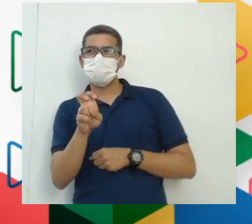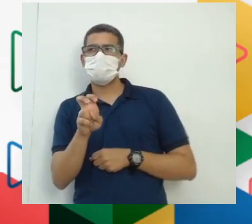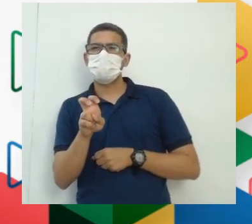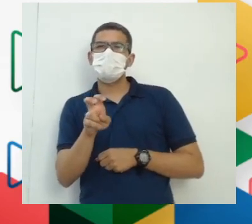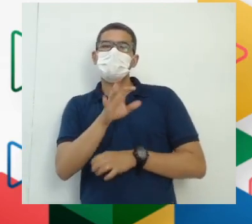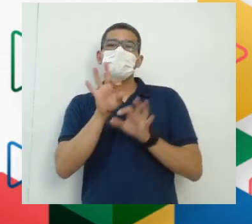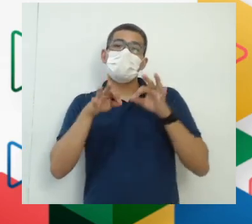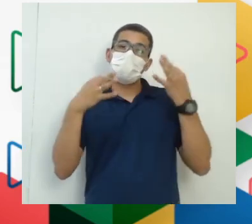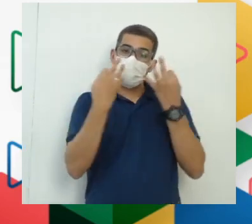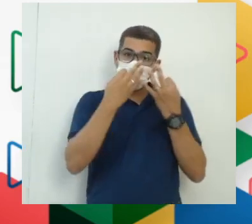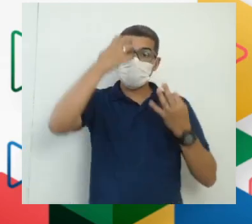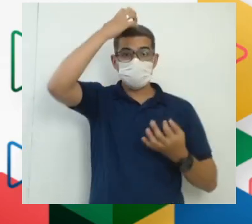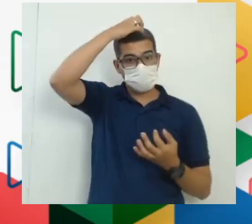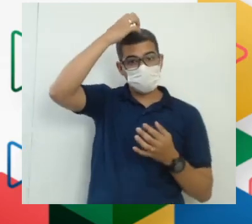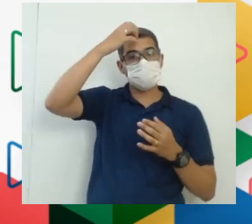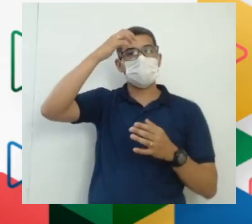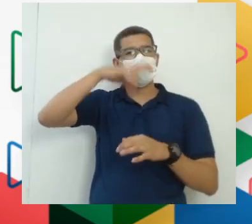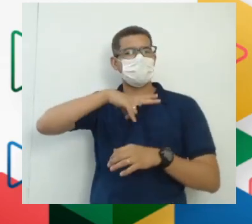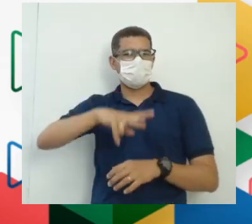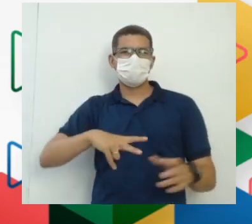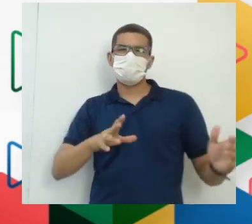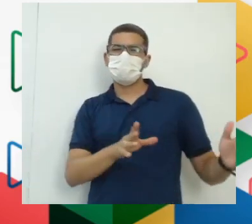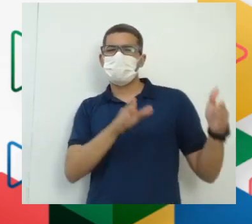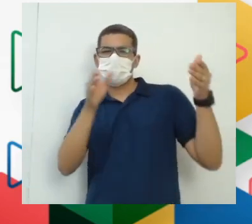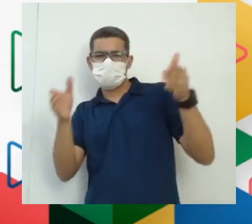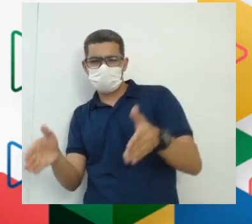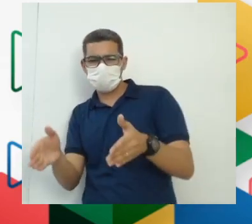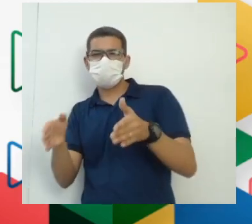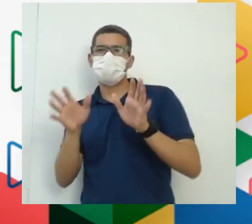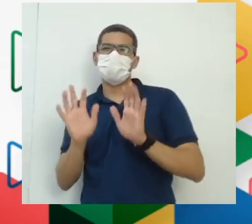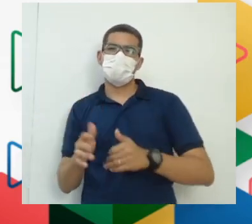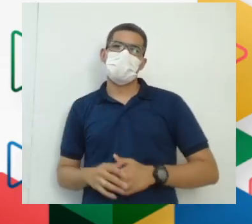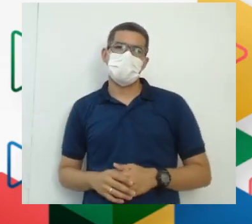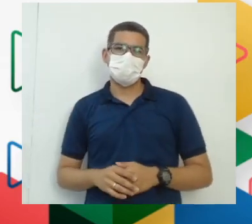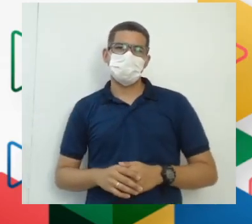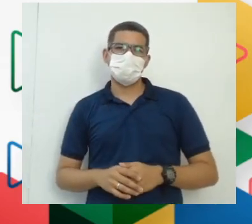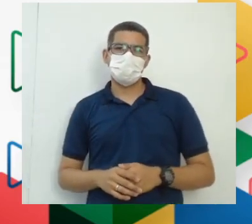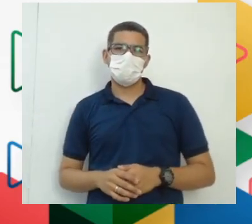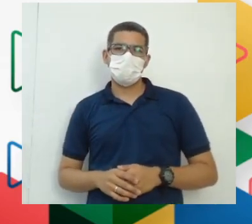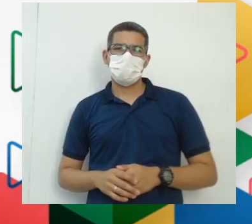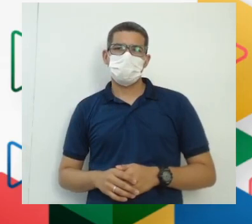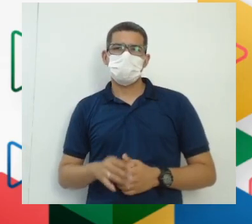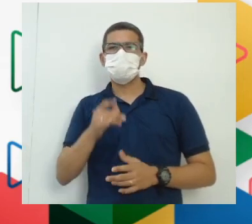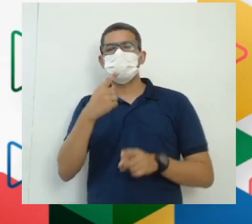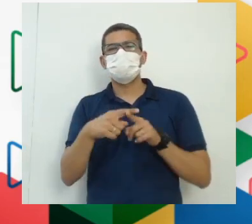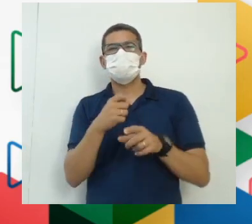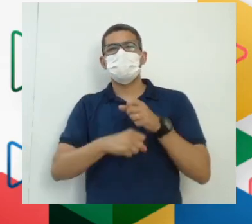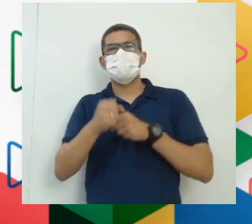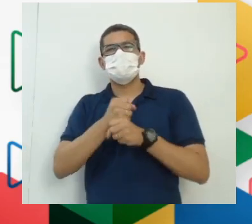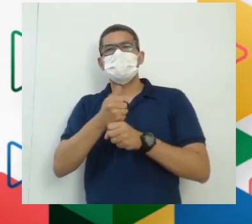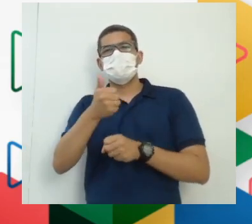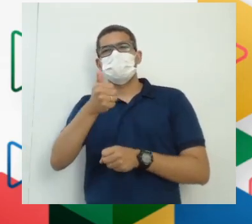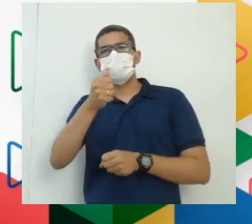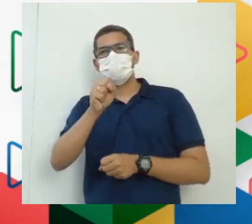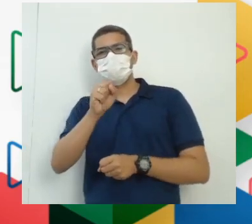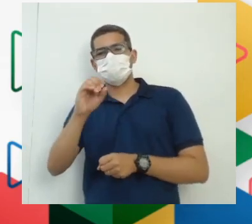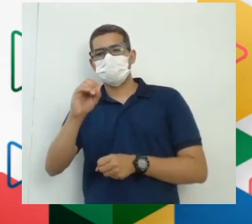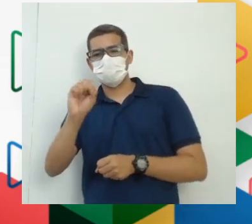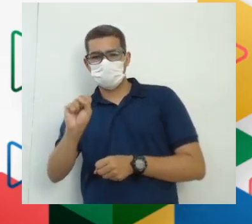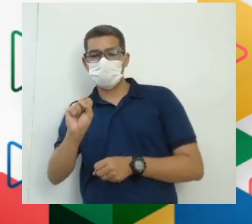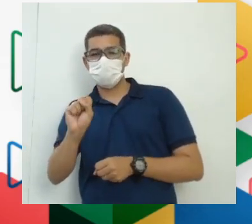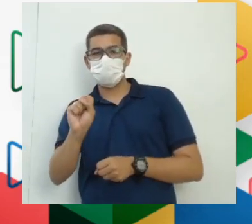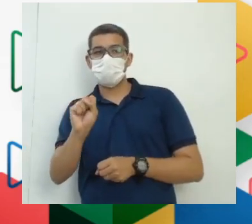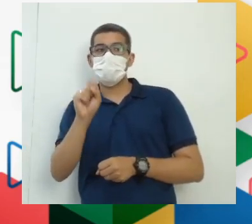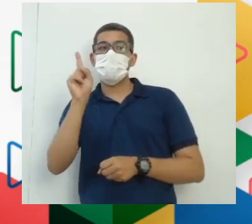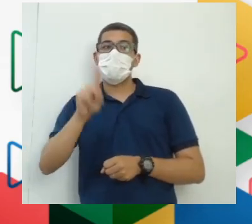já tinha vindo para cá. Motivo, muito simples, vamos relembrar? A partir de 1808, quando a família chegou aqui, ela veio